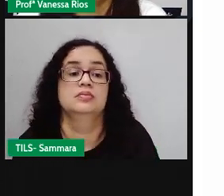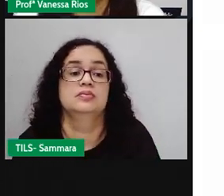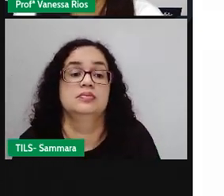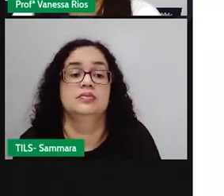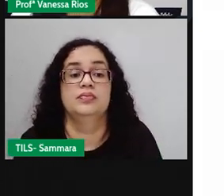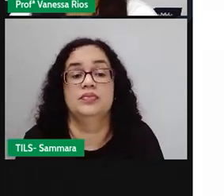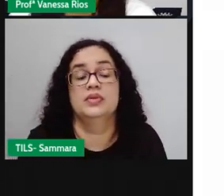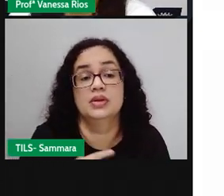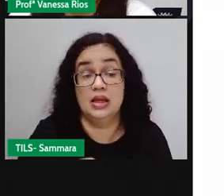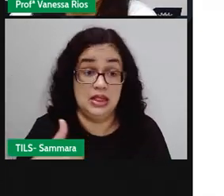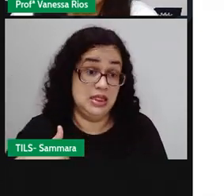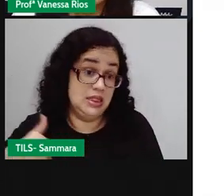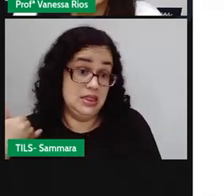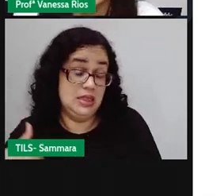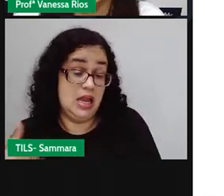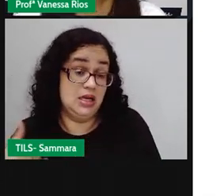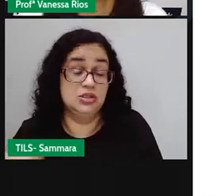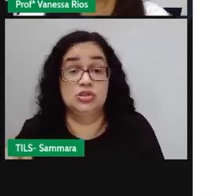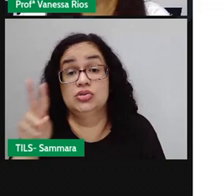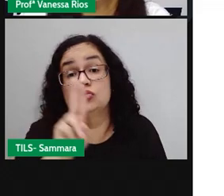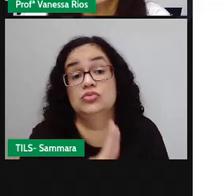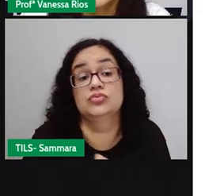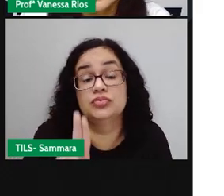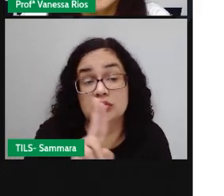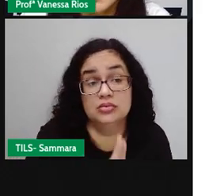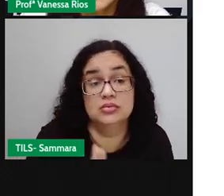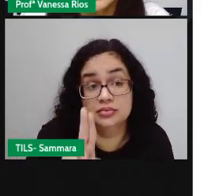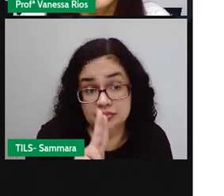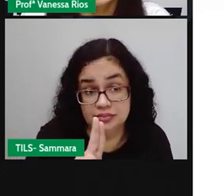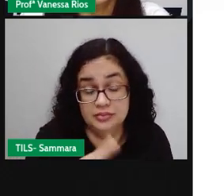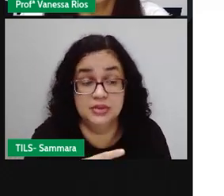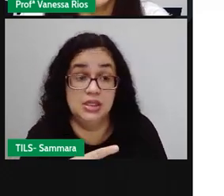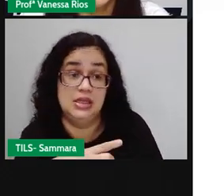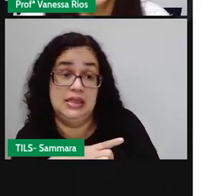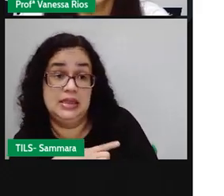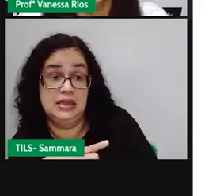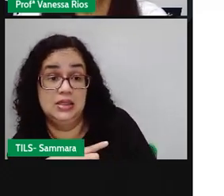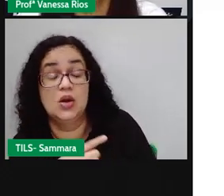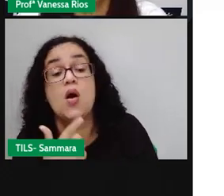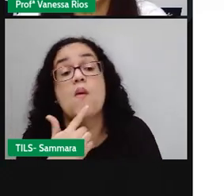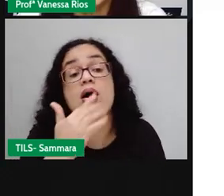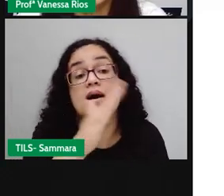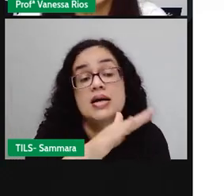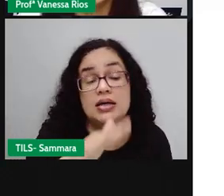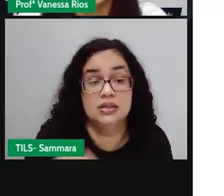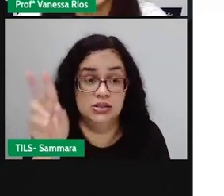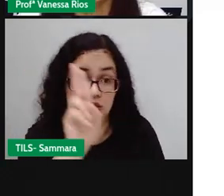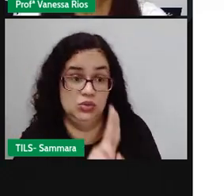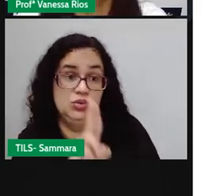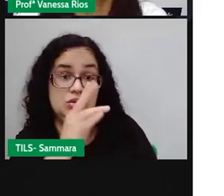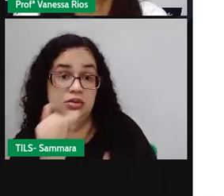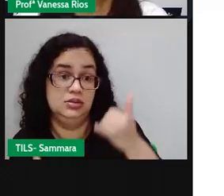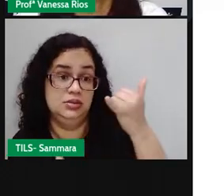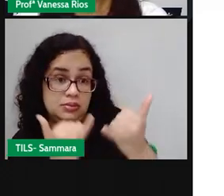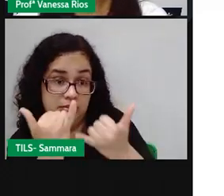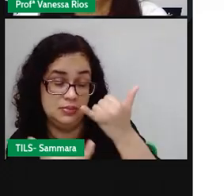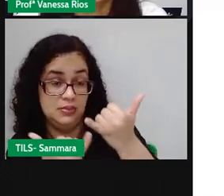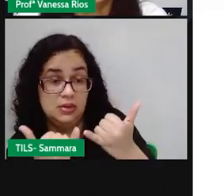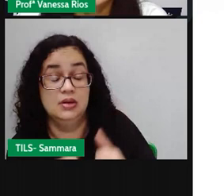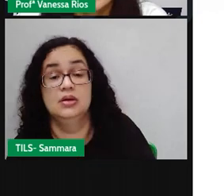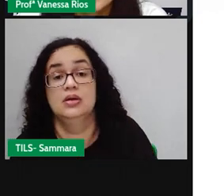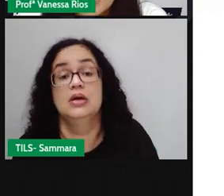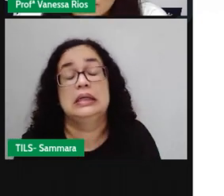mais a idade de quem vai usar, a função que ele vai ter ali quando a criança for utilizar para brincar. E é